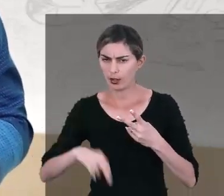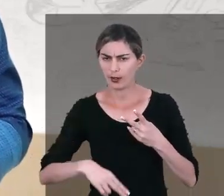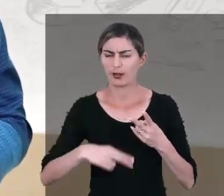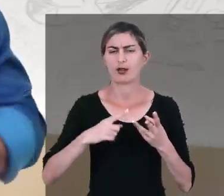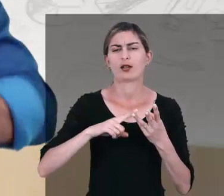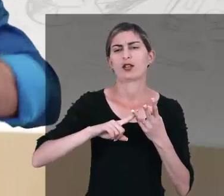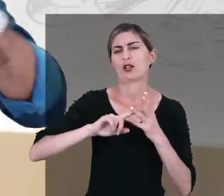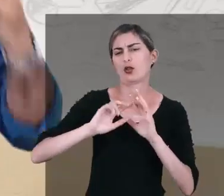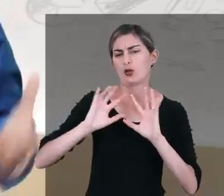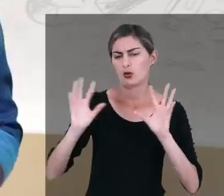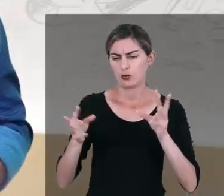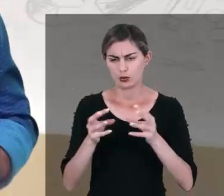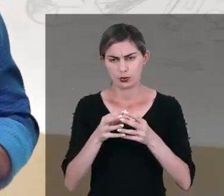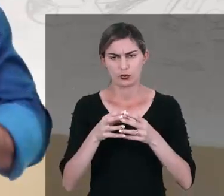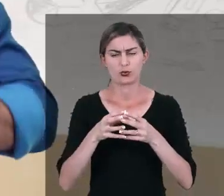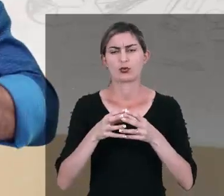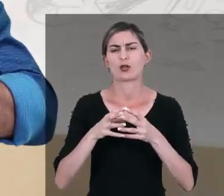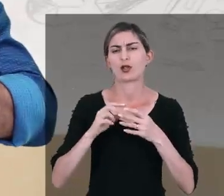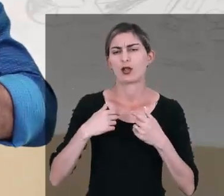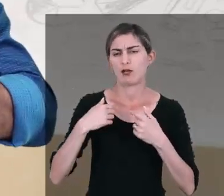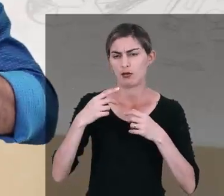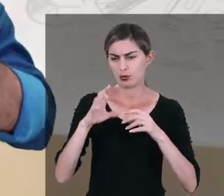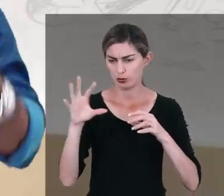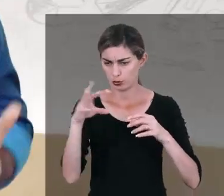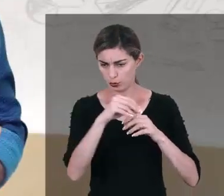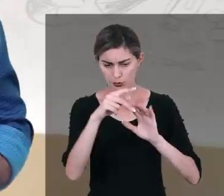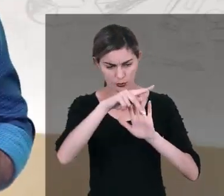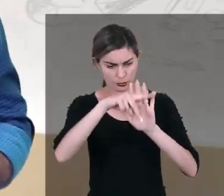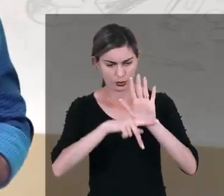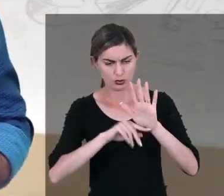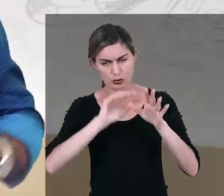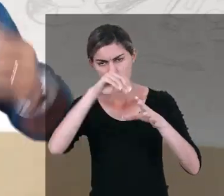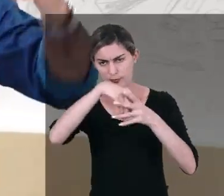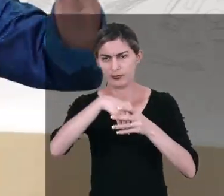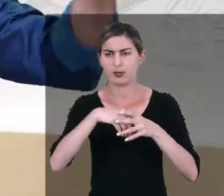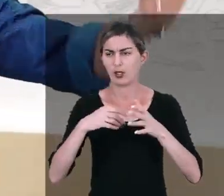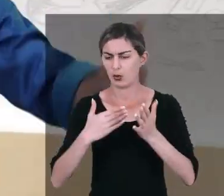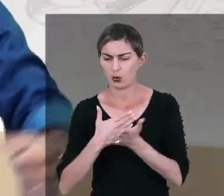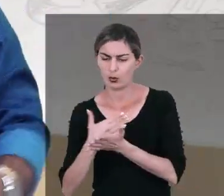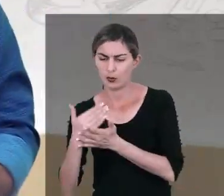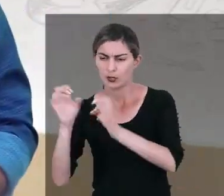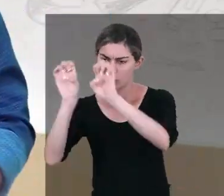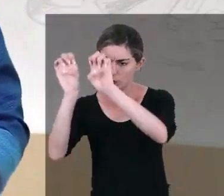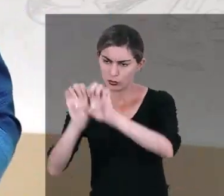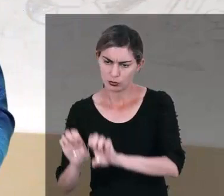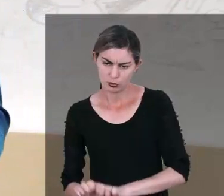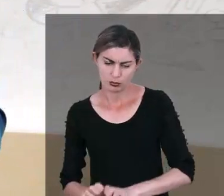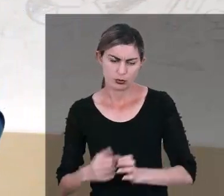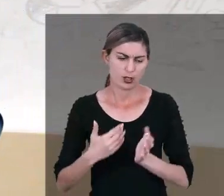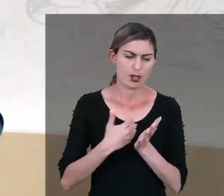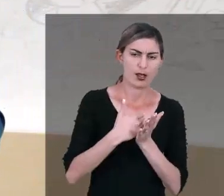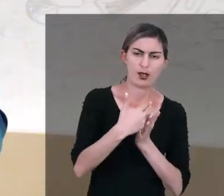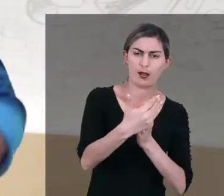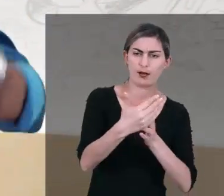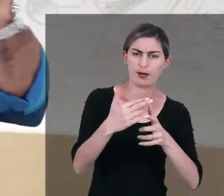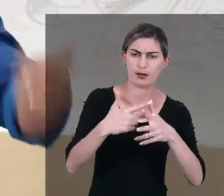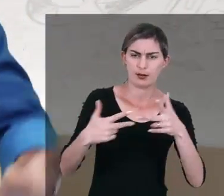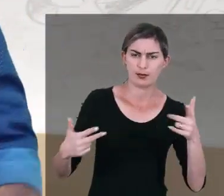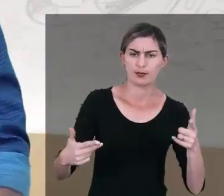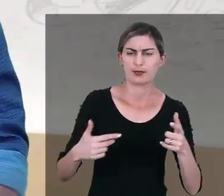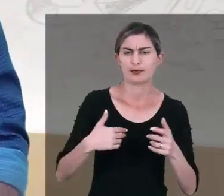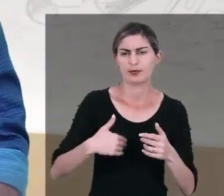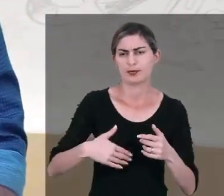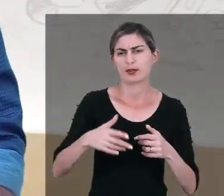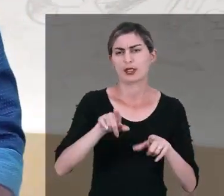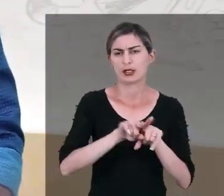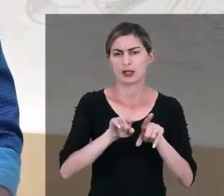Modeling, né? Que compatibiliza esses projetos, né? Desde a parte estrutural até a parte hidrossanitária, passando